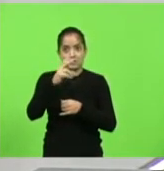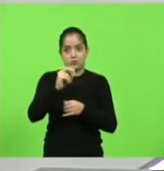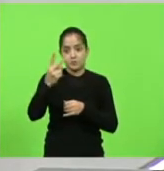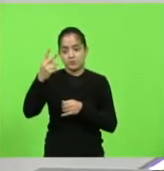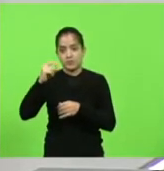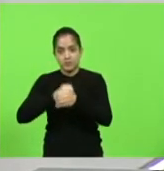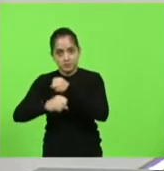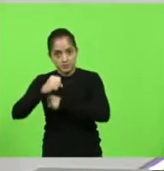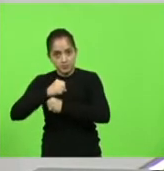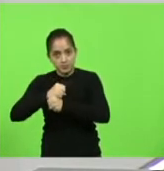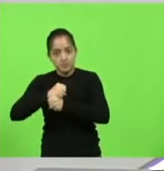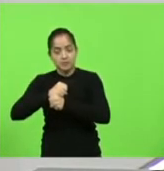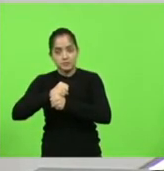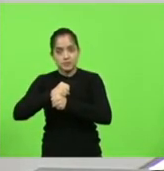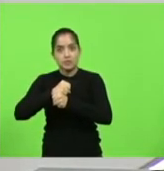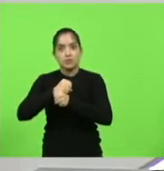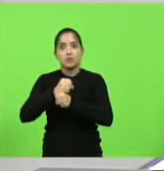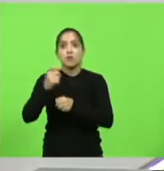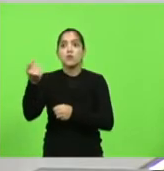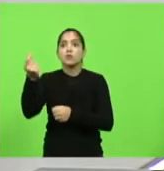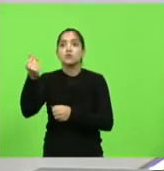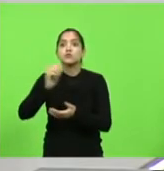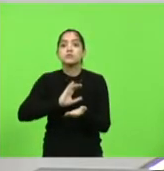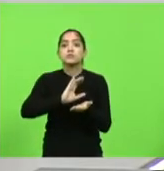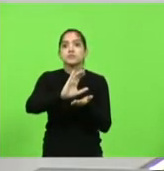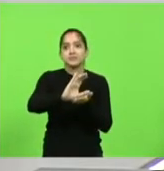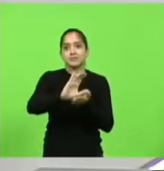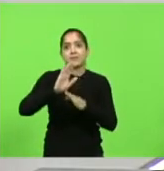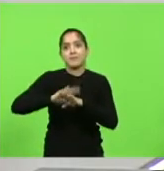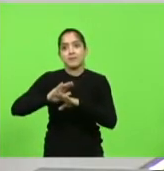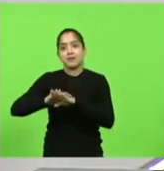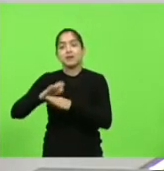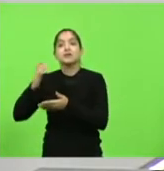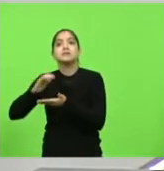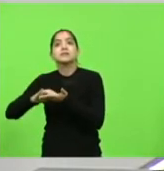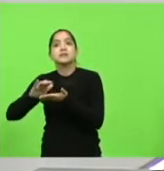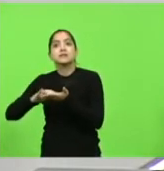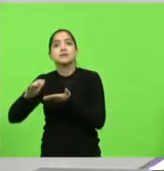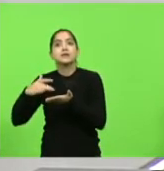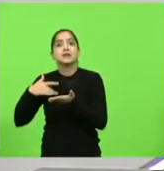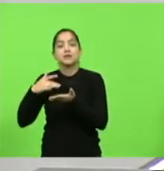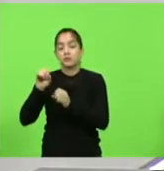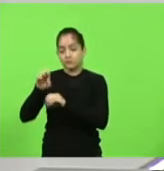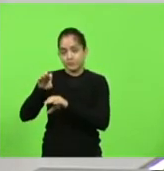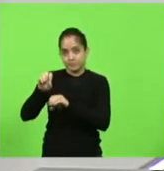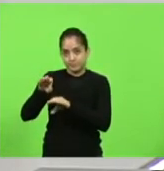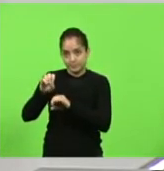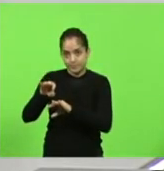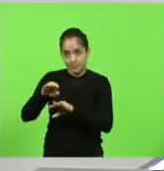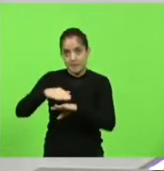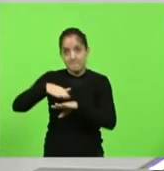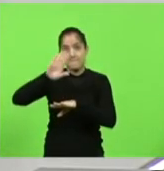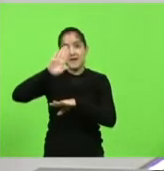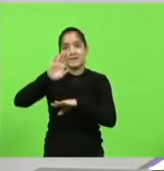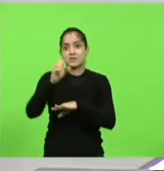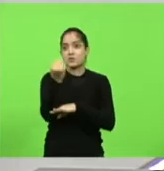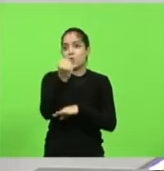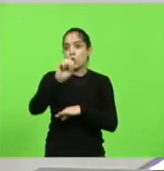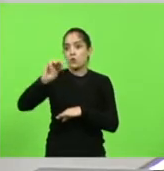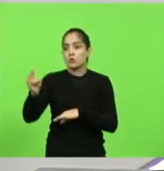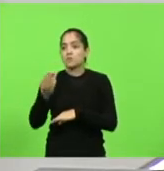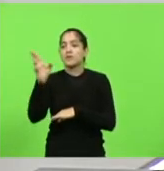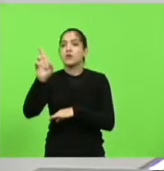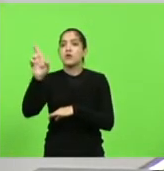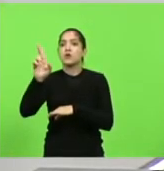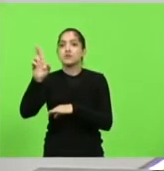ano passado, os investimentos feitos pela Secretaria de Educação passam de 8 milhões. Só que nesses